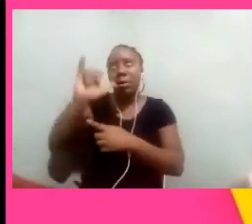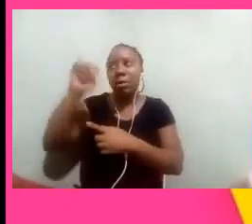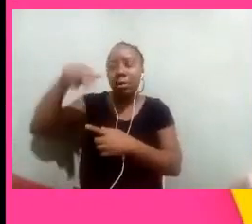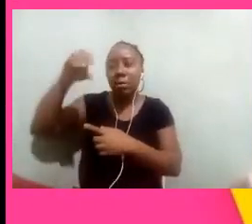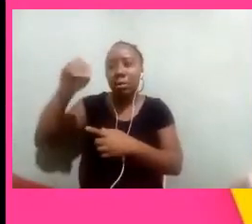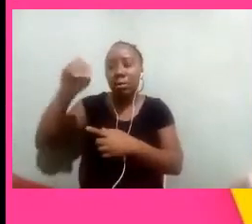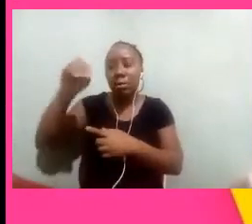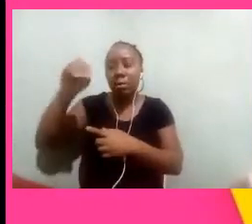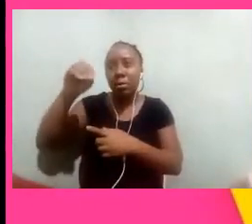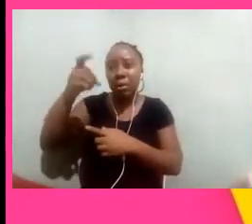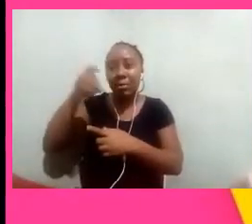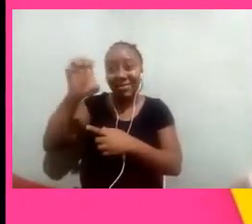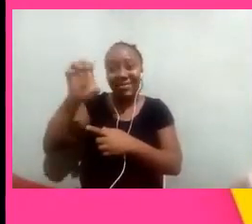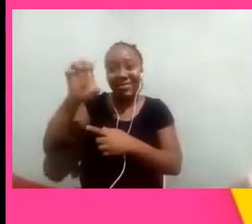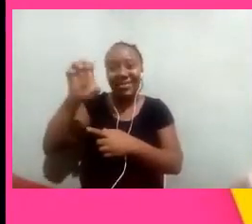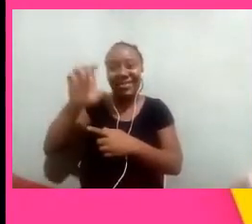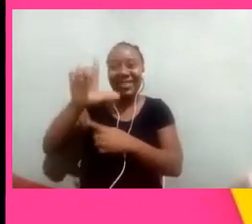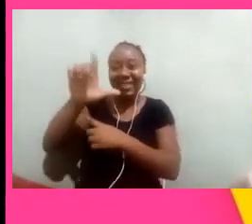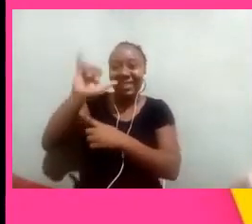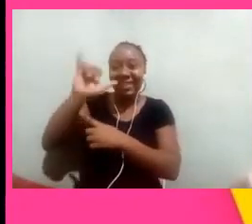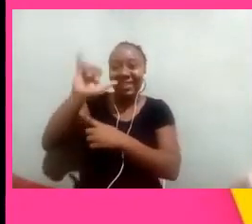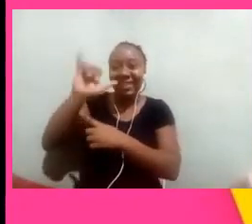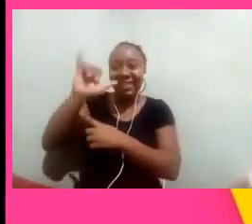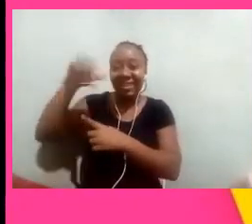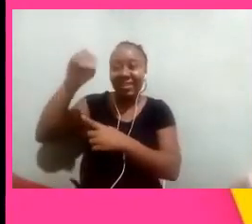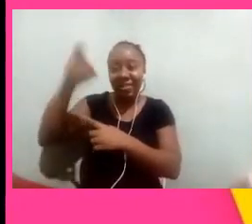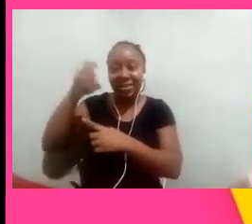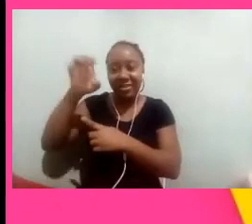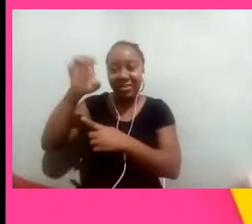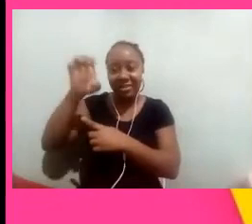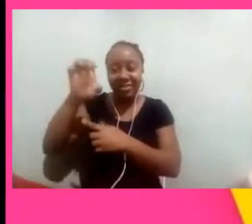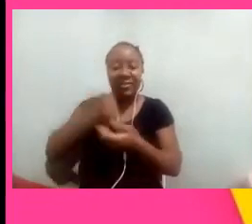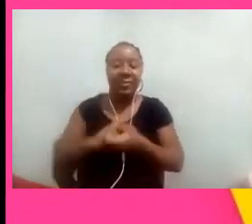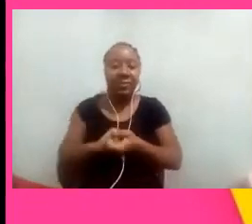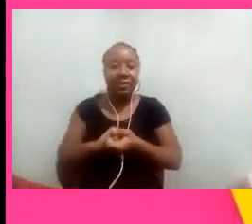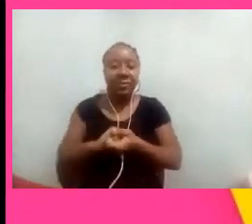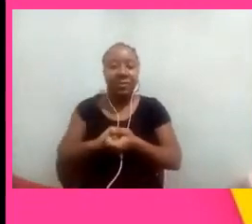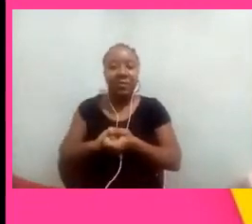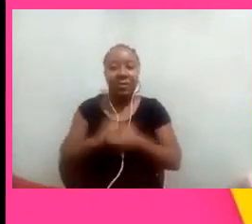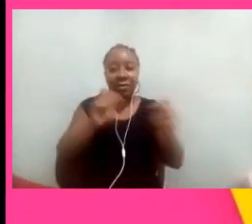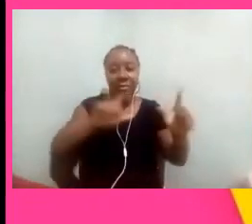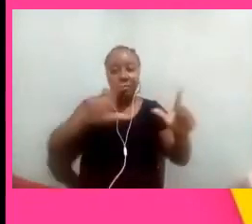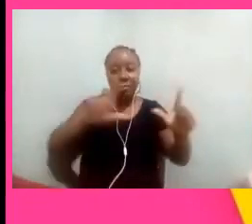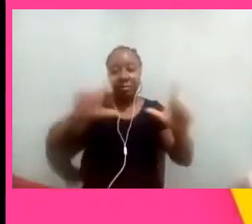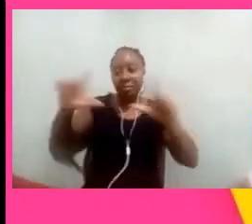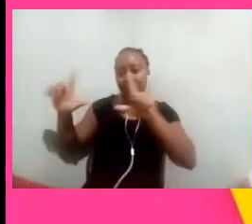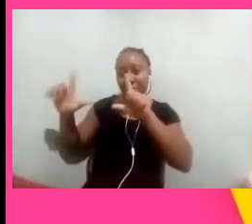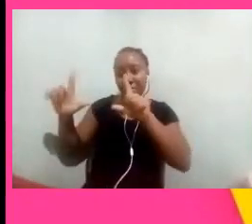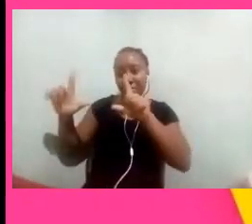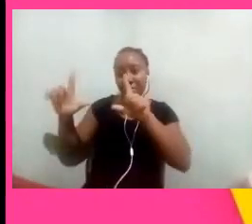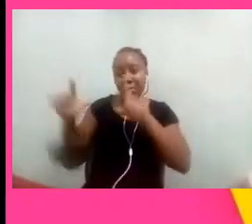Essa outra técnica aqui que eu vou mostrar, eu produzi um objeto em 3D